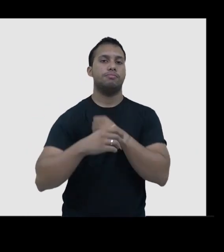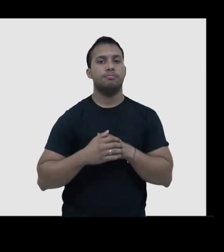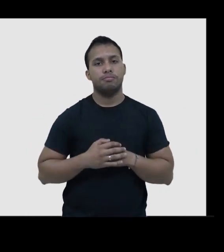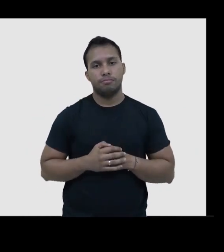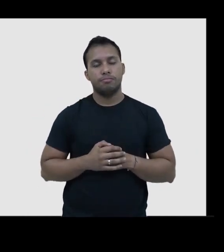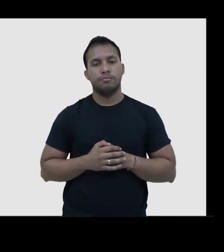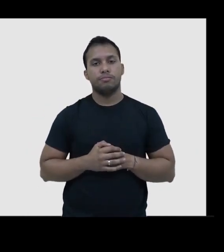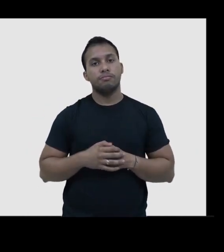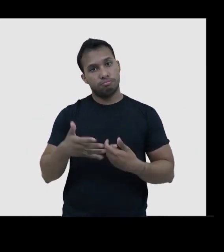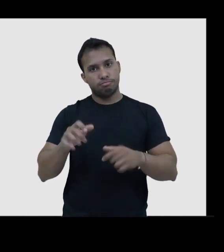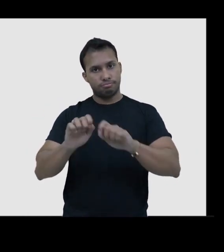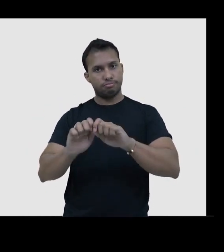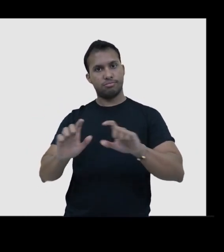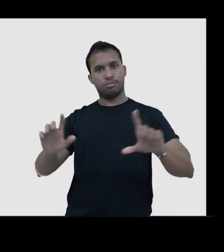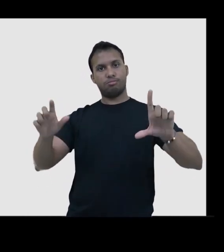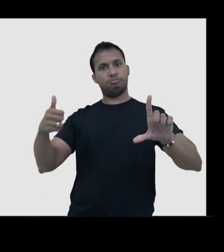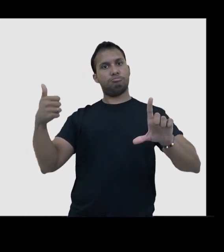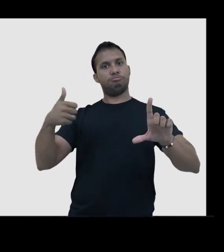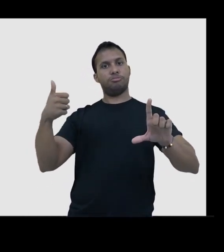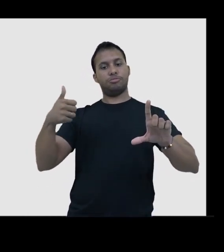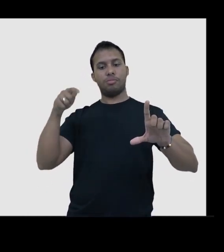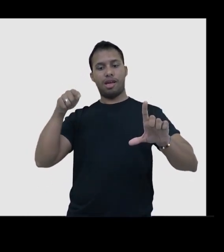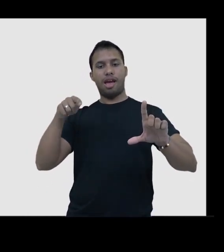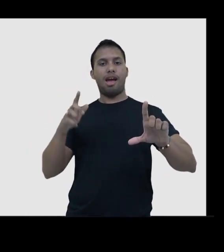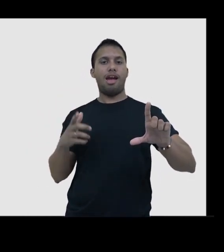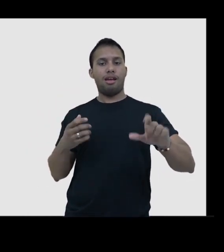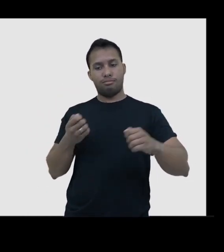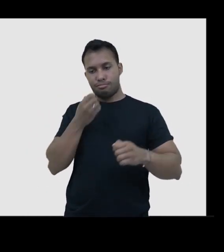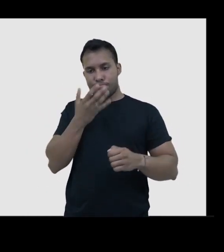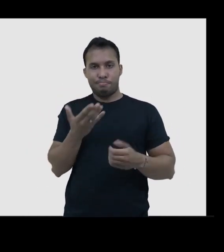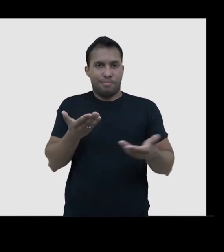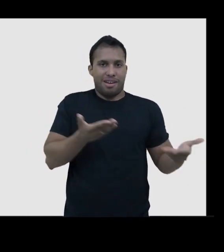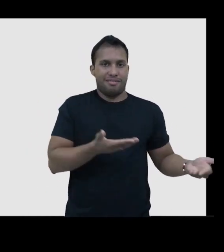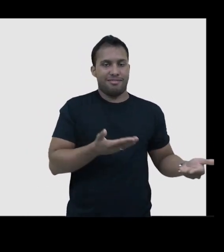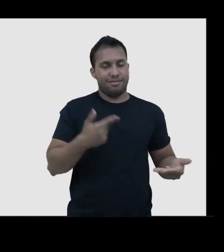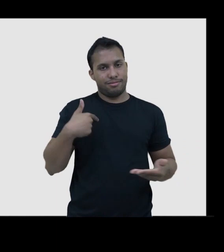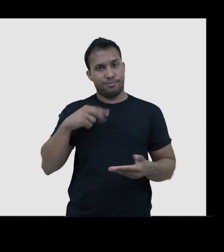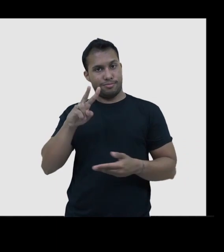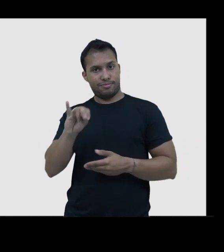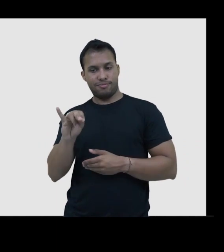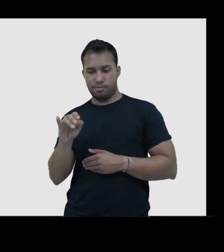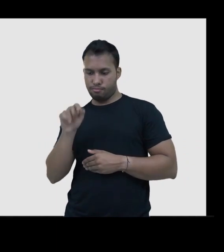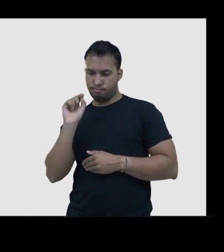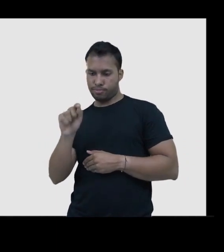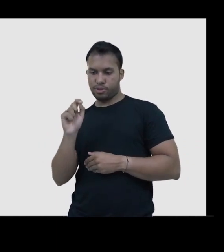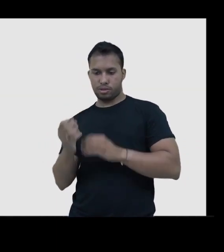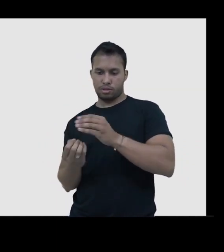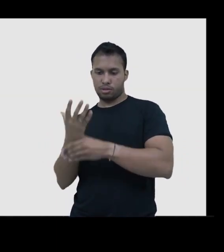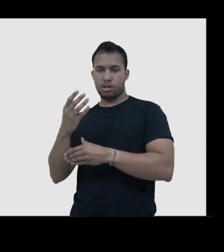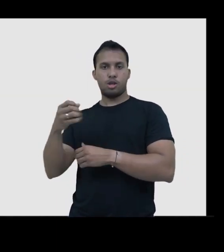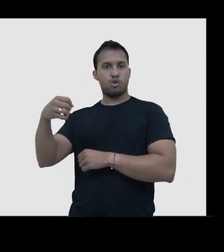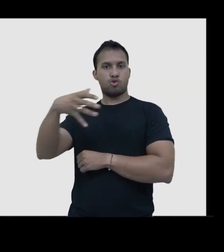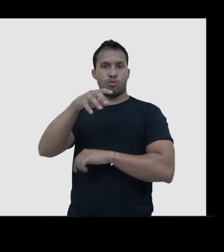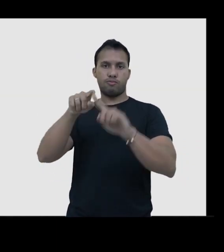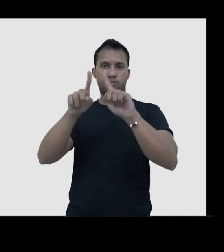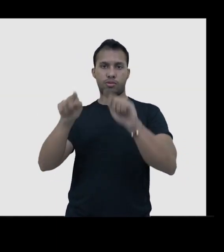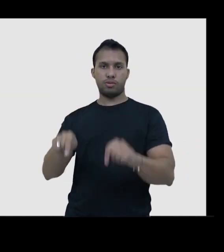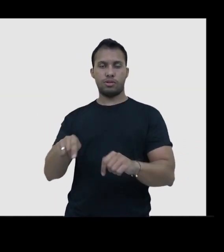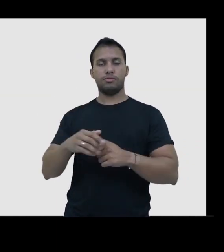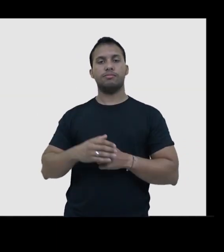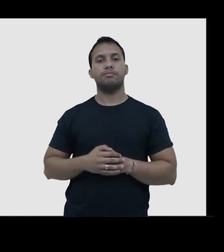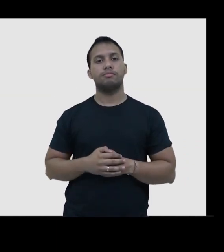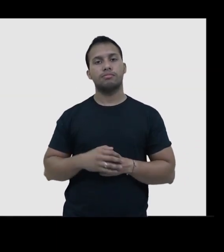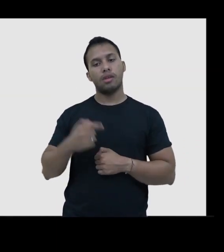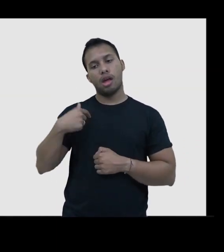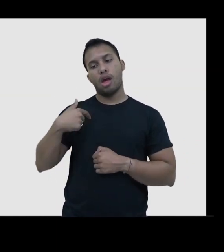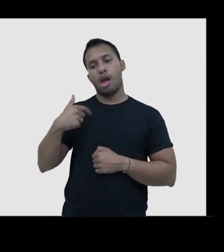Bom, estou aqui com o Premiere aberto, né? Ele tem essa janela de boas-vindas dele. A gente vai criar um novo projeto. Eu